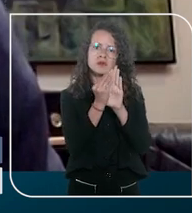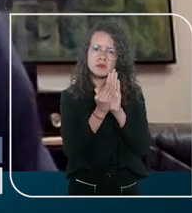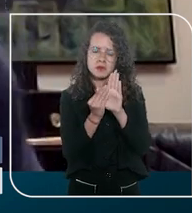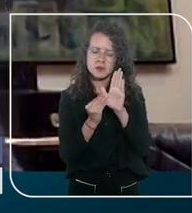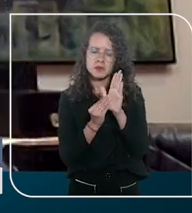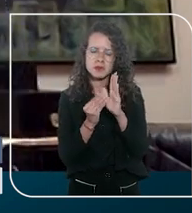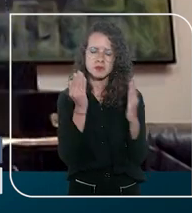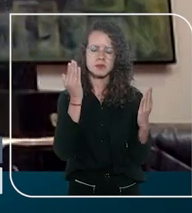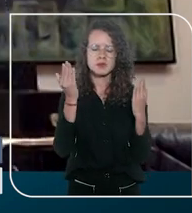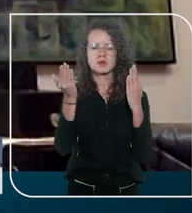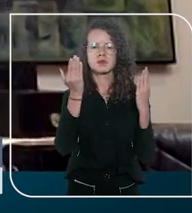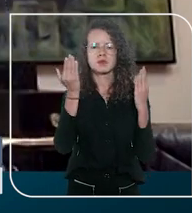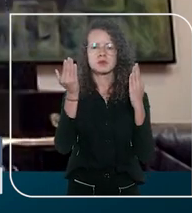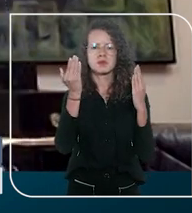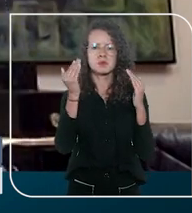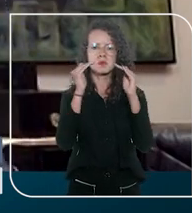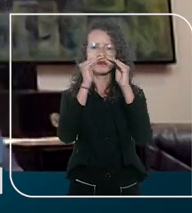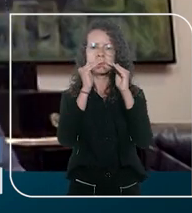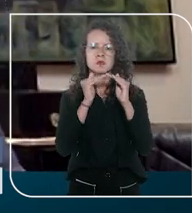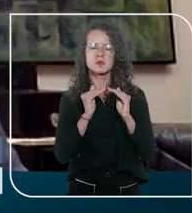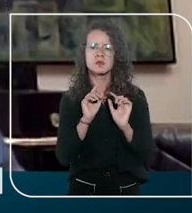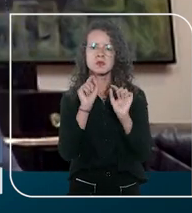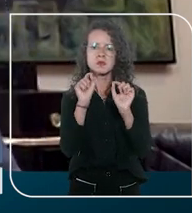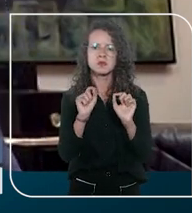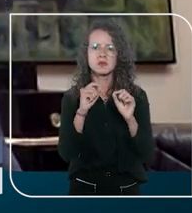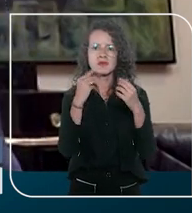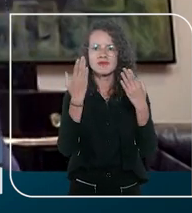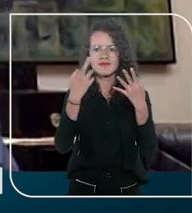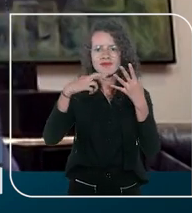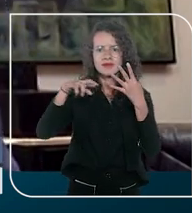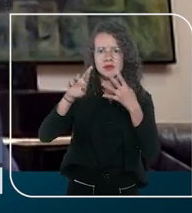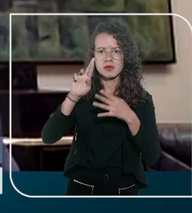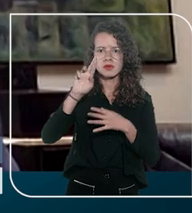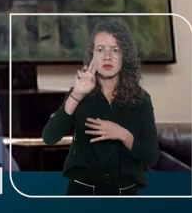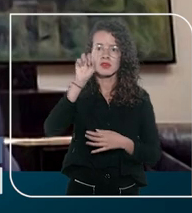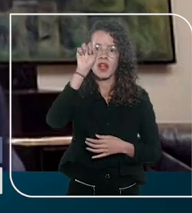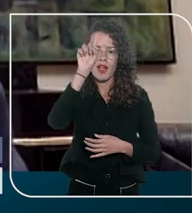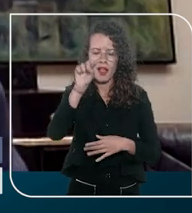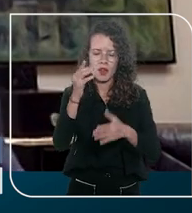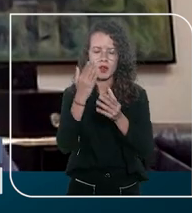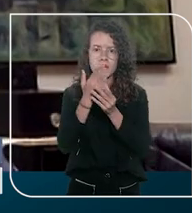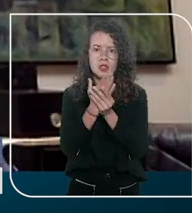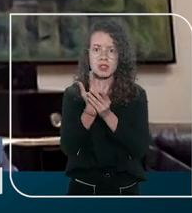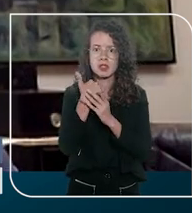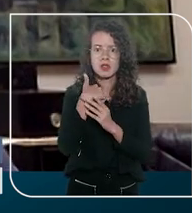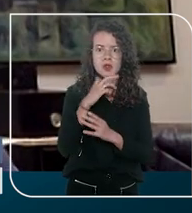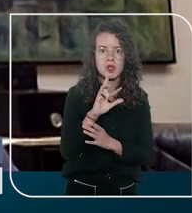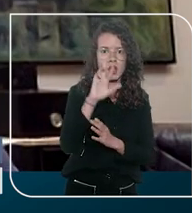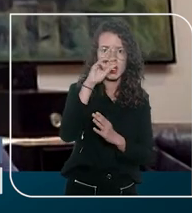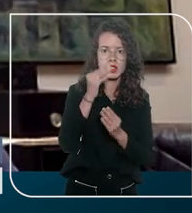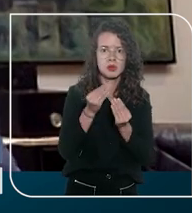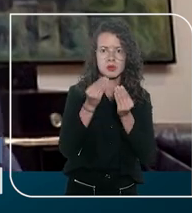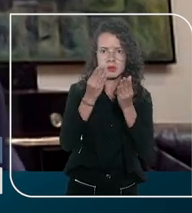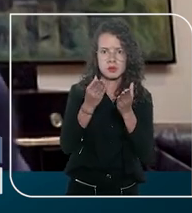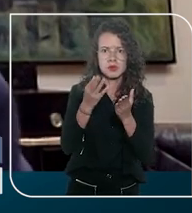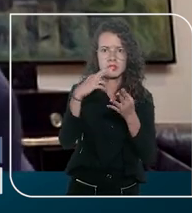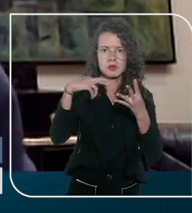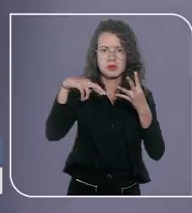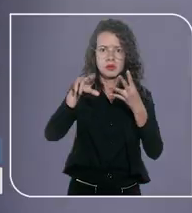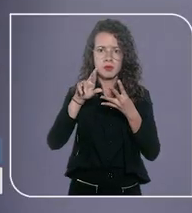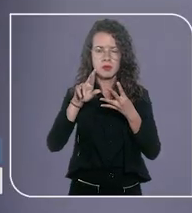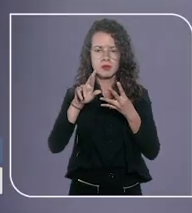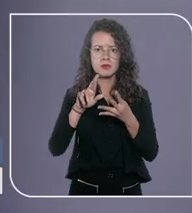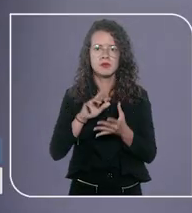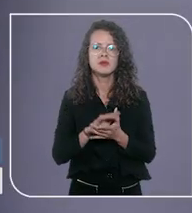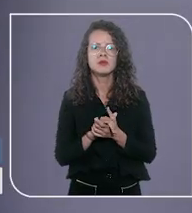ambos. Então, isso é interessante, né? O caso recorrido é o seu caso, é o caso que você trouxe na sua peça recursal, o caso que você